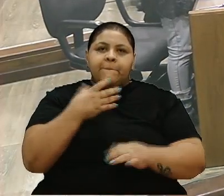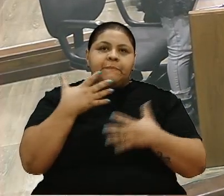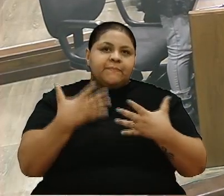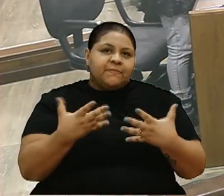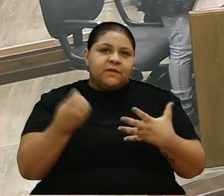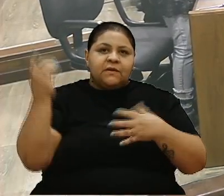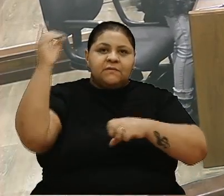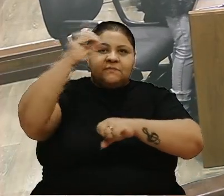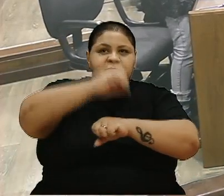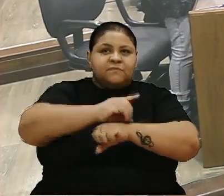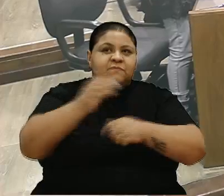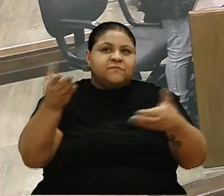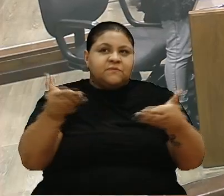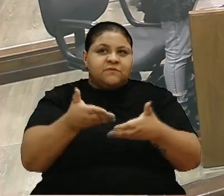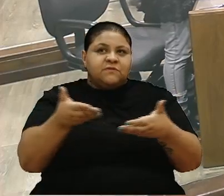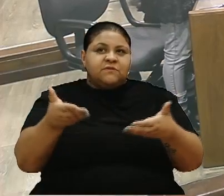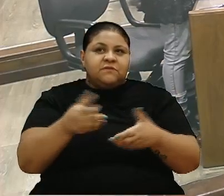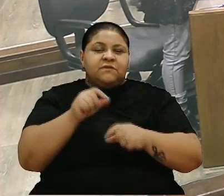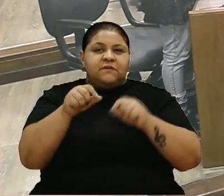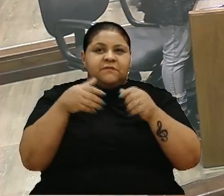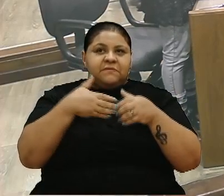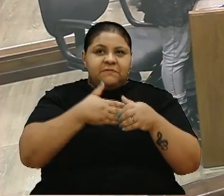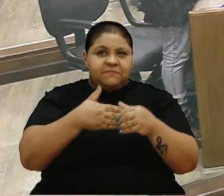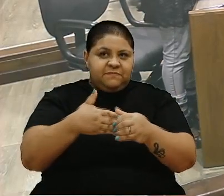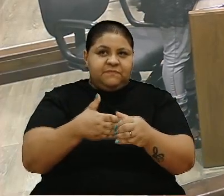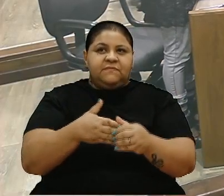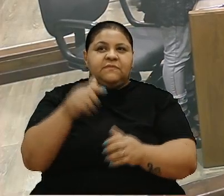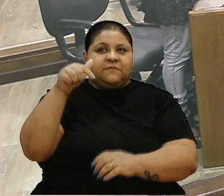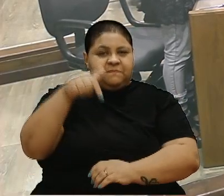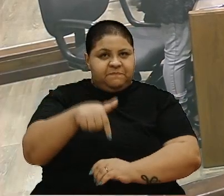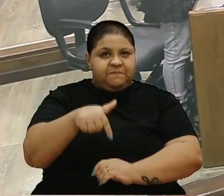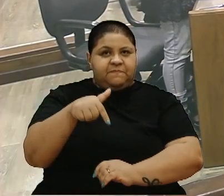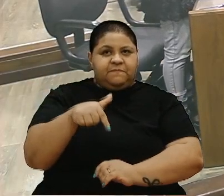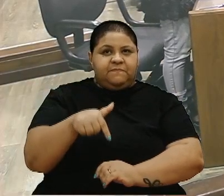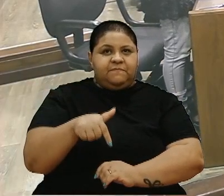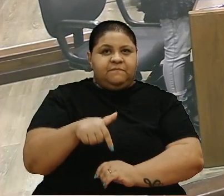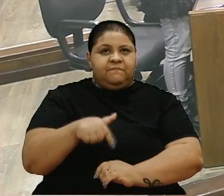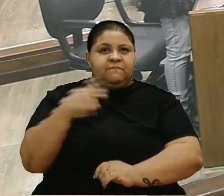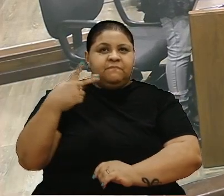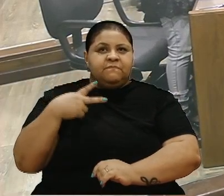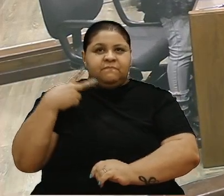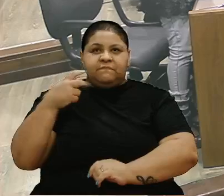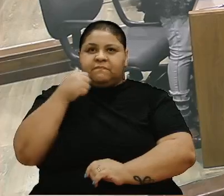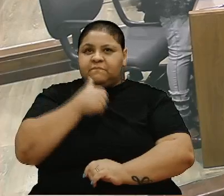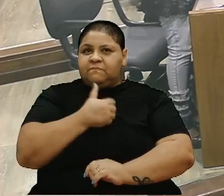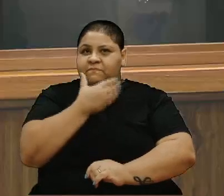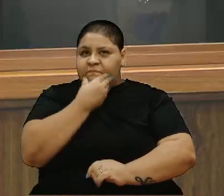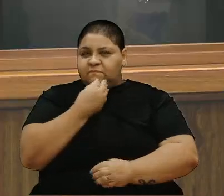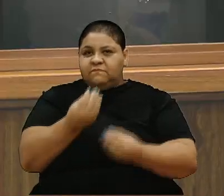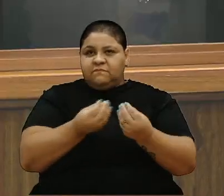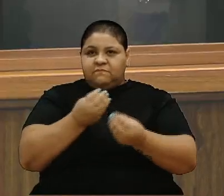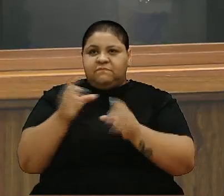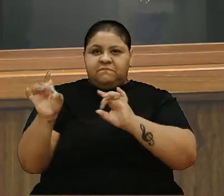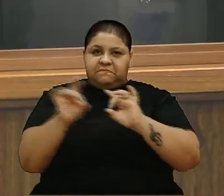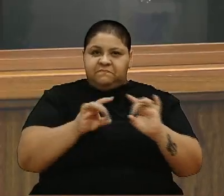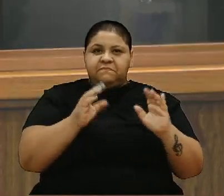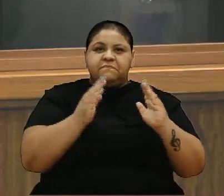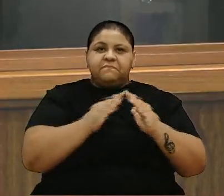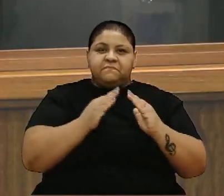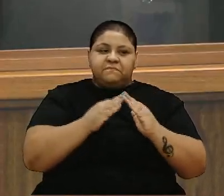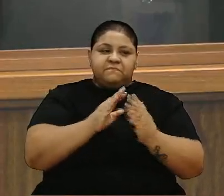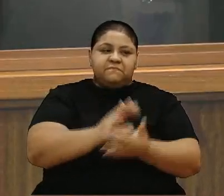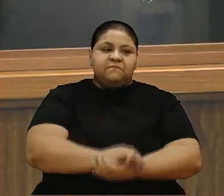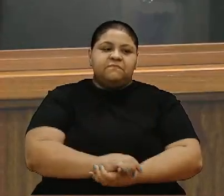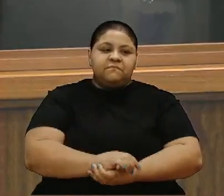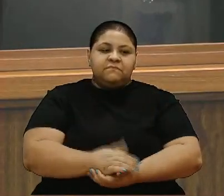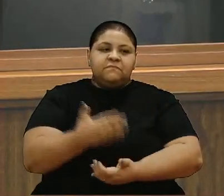Bom dia agora. Então, a quem nos acompanha, tanto aqui, aos vereadores, vereadoras, quem nos acompanha em casa.